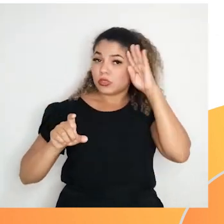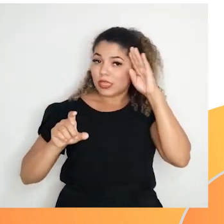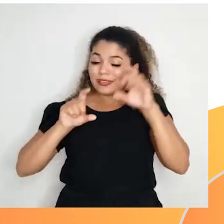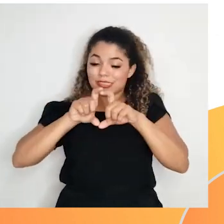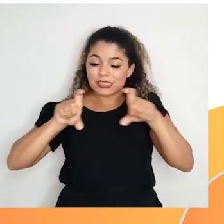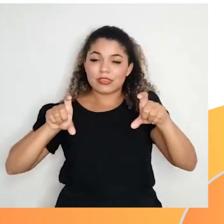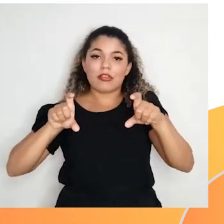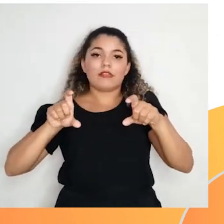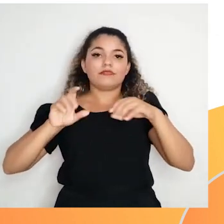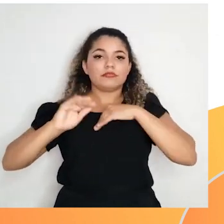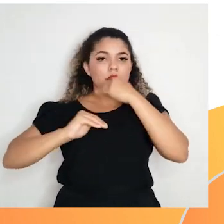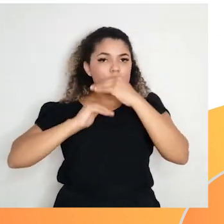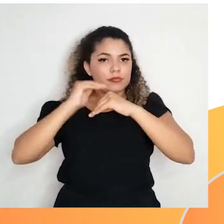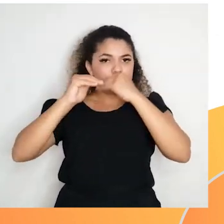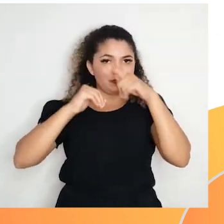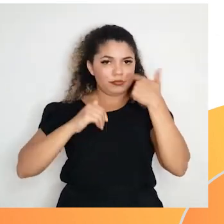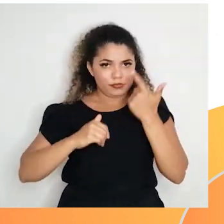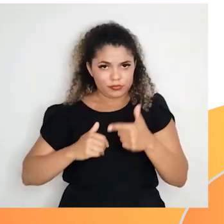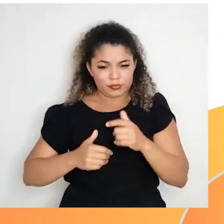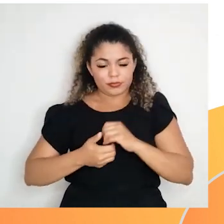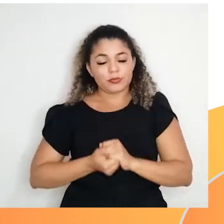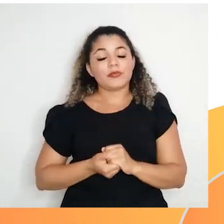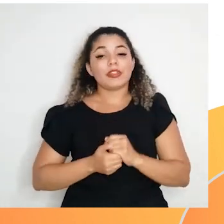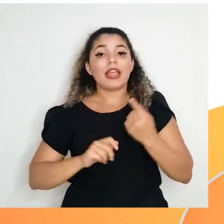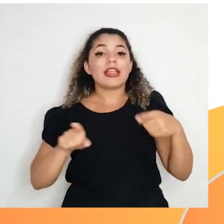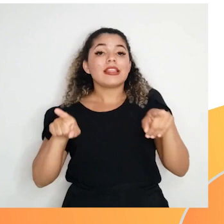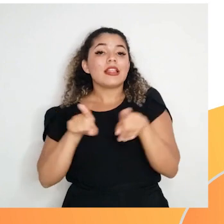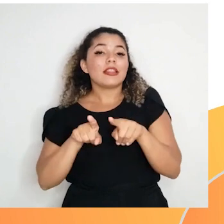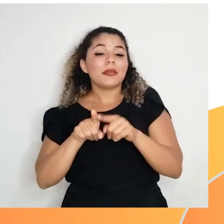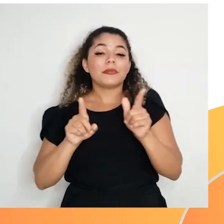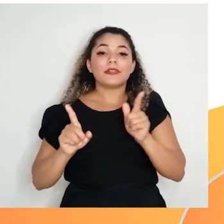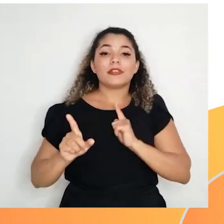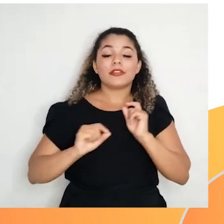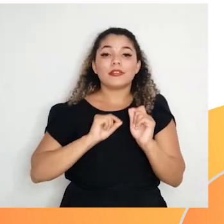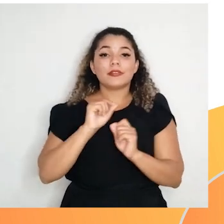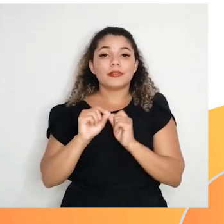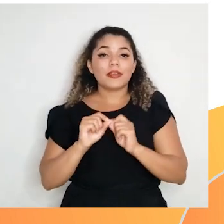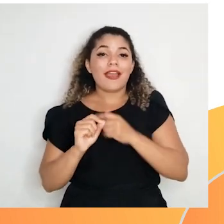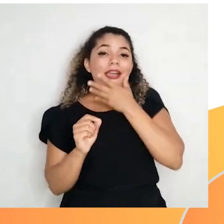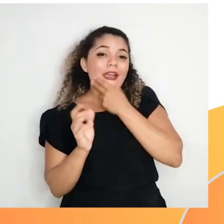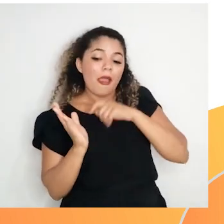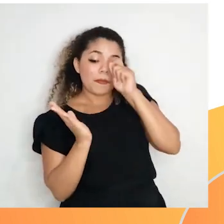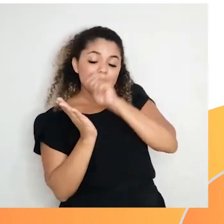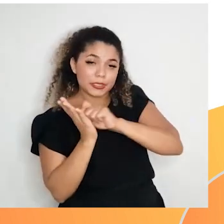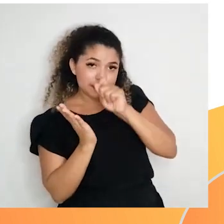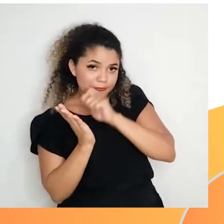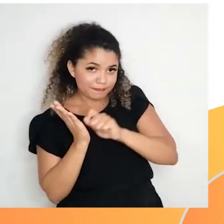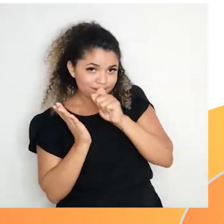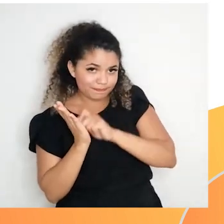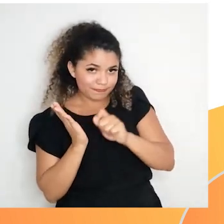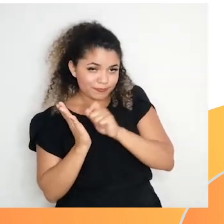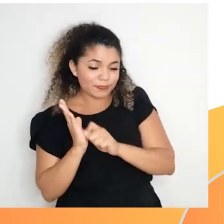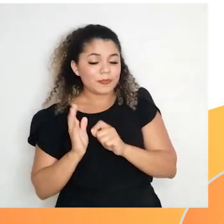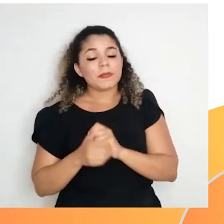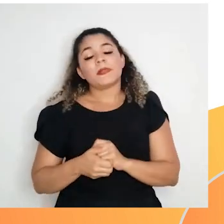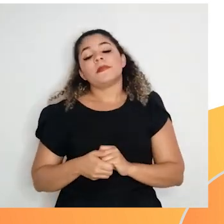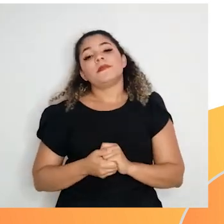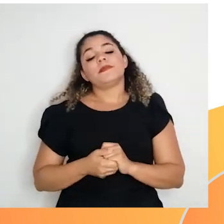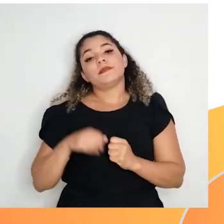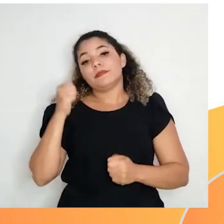qual o parágrafo vai se desenvolver. Logo em seguida, o autor do texto, o autor